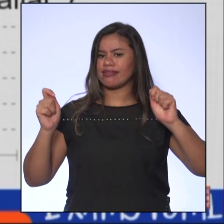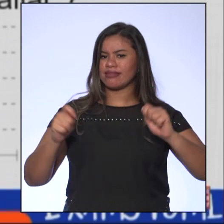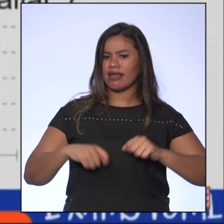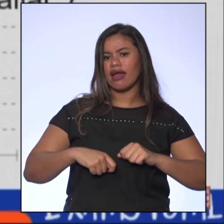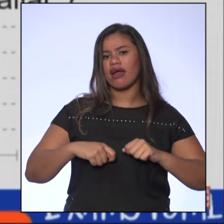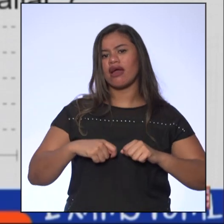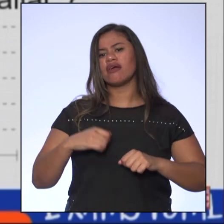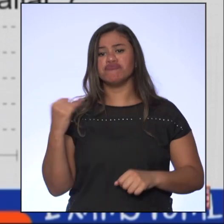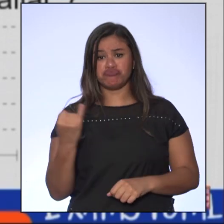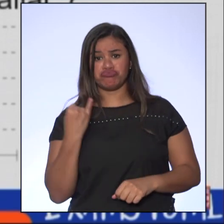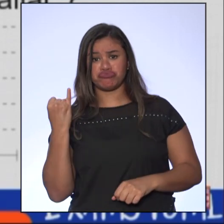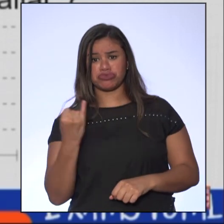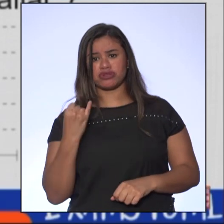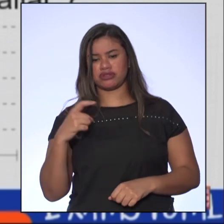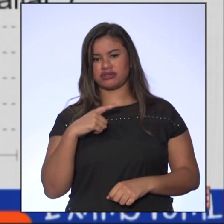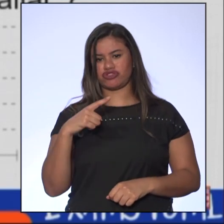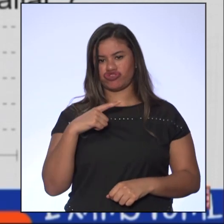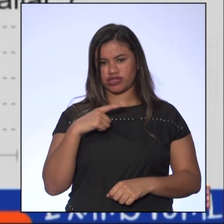e